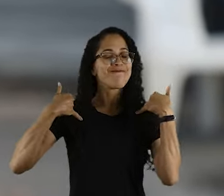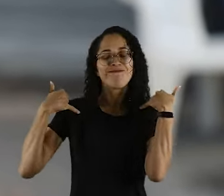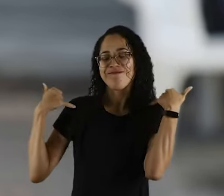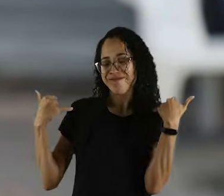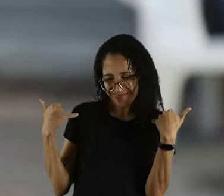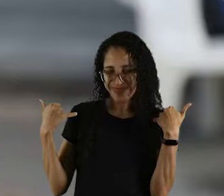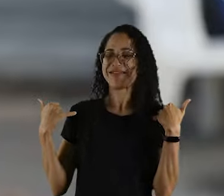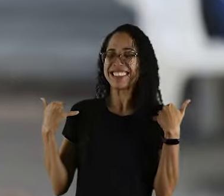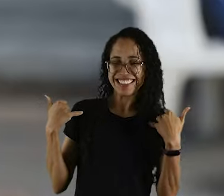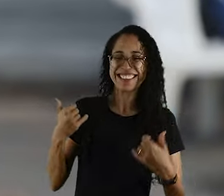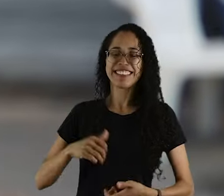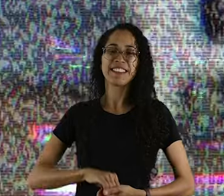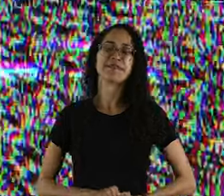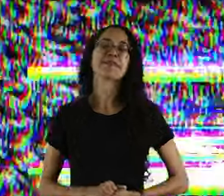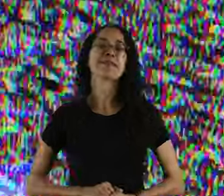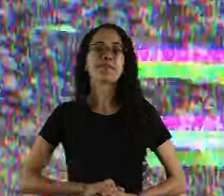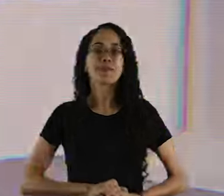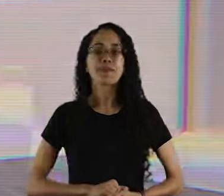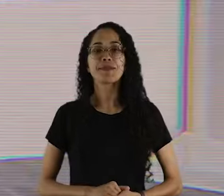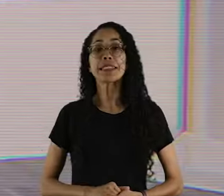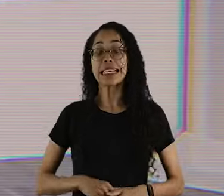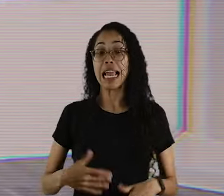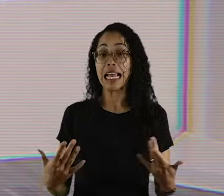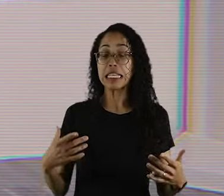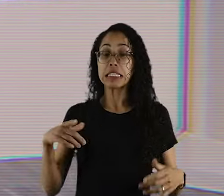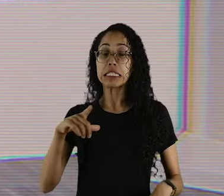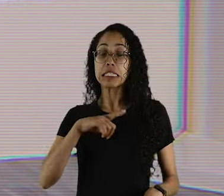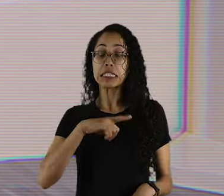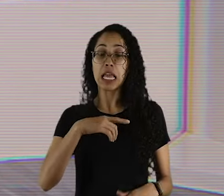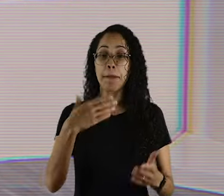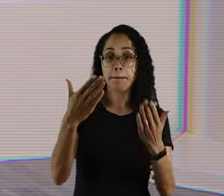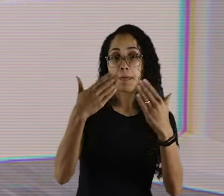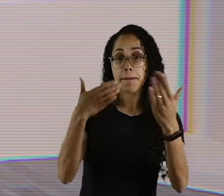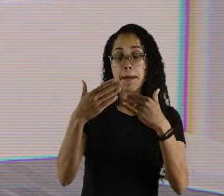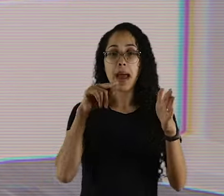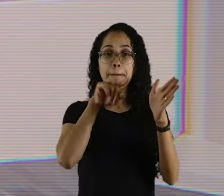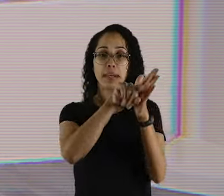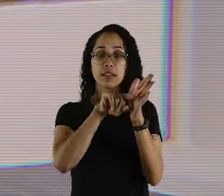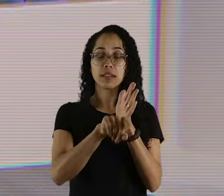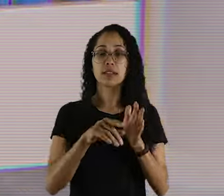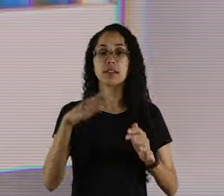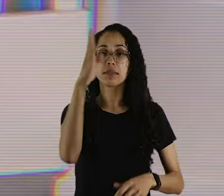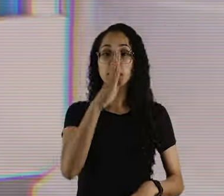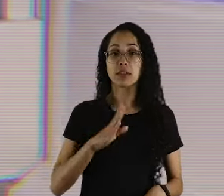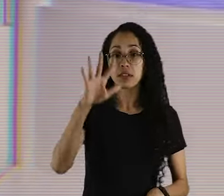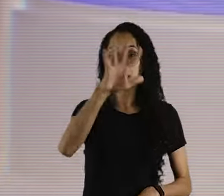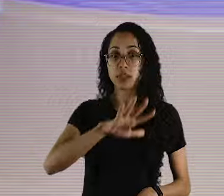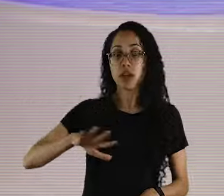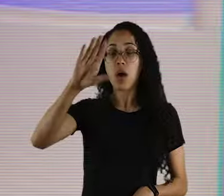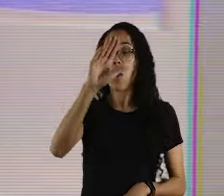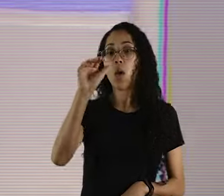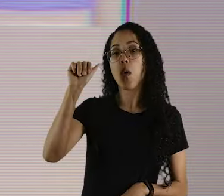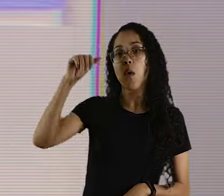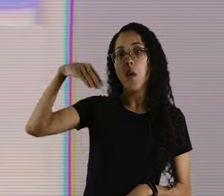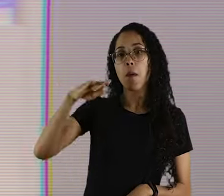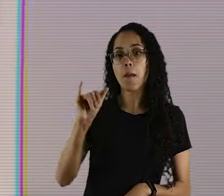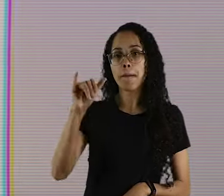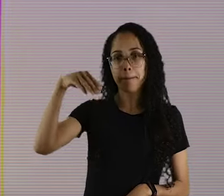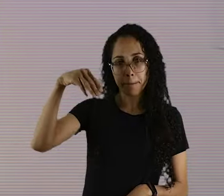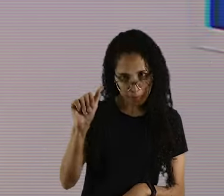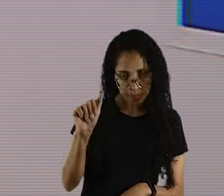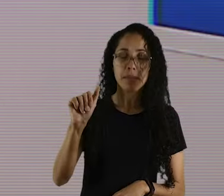muito exibidinha, viu? Belém está na rota de uma pesquisa nacional da Associação Brasileira das